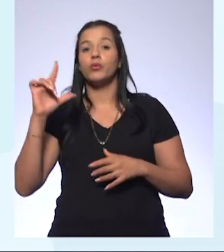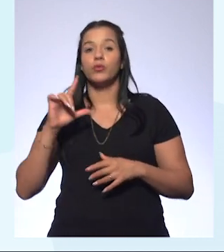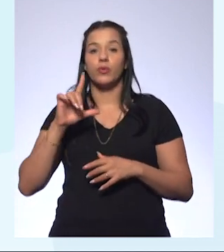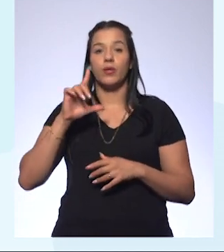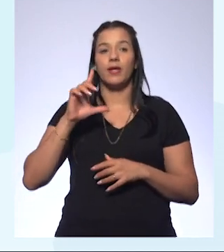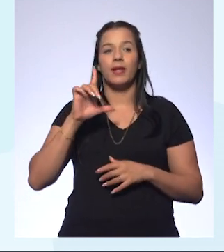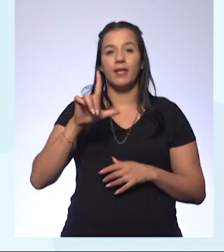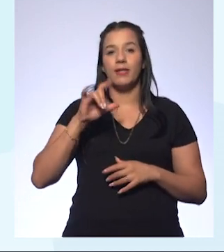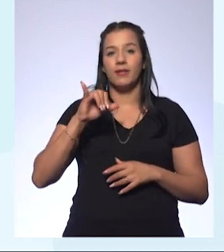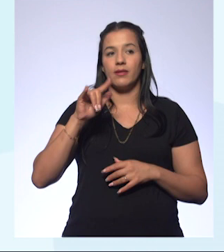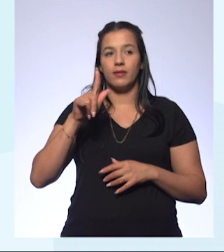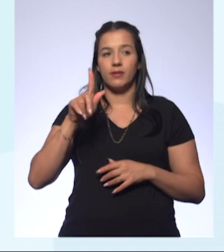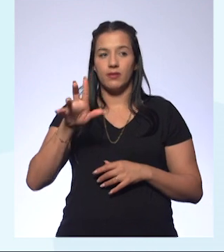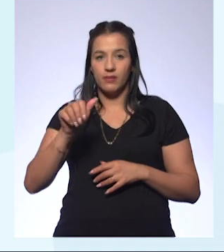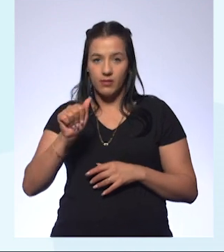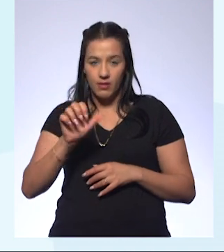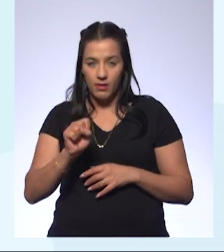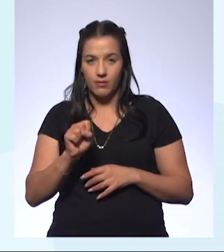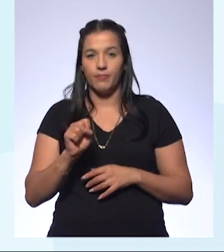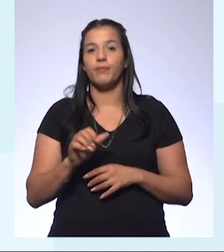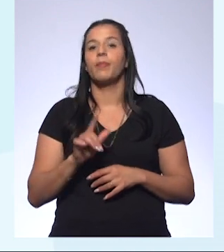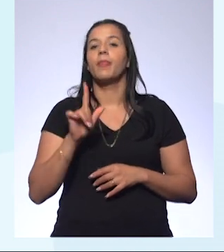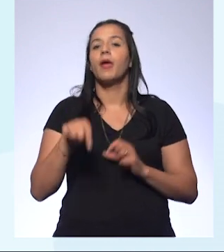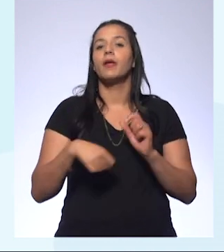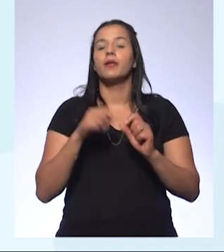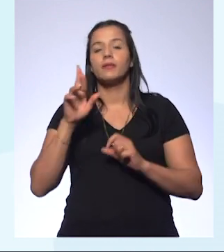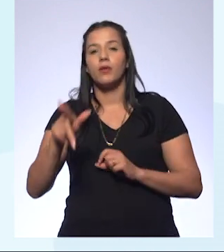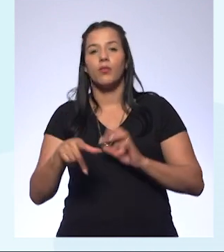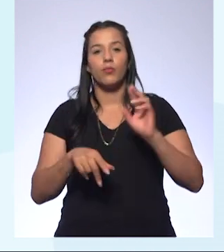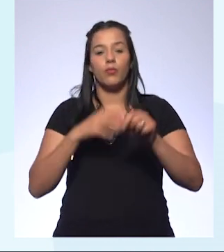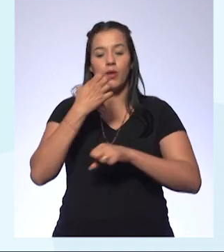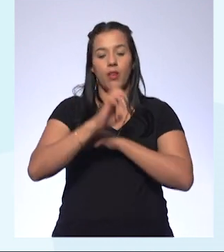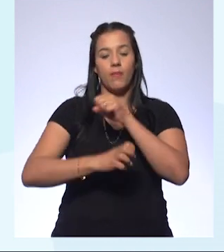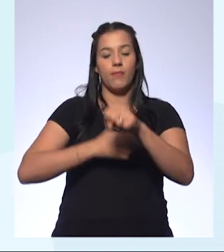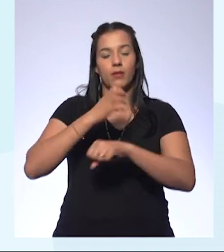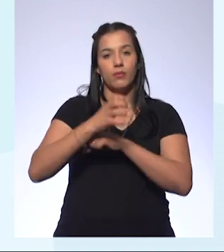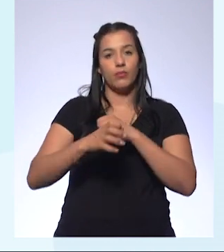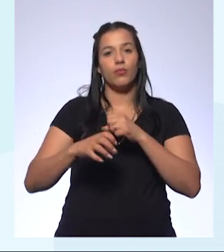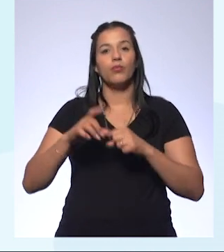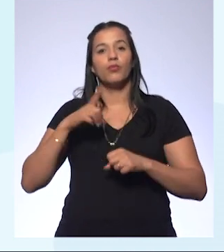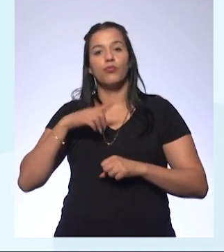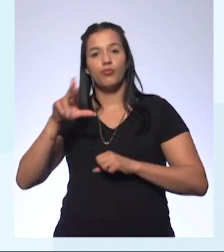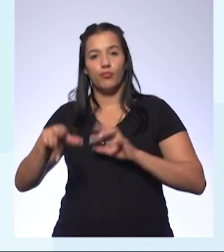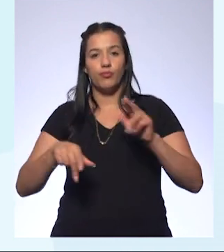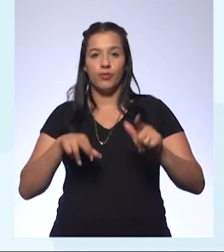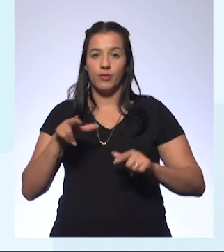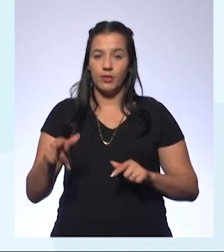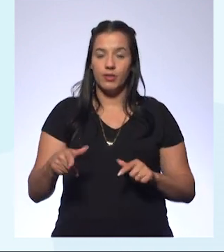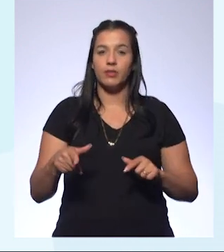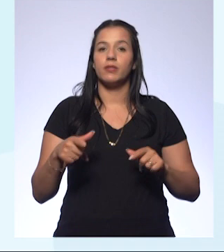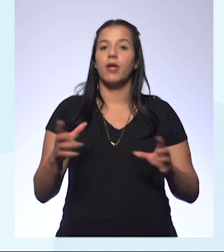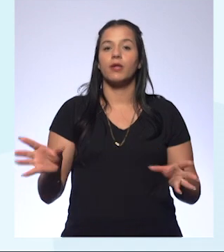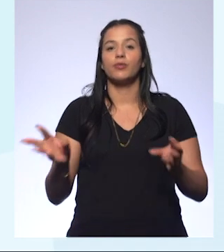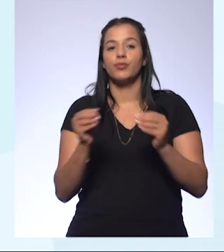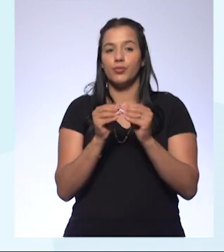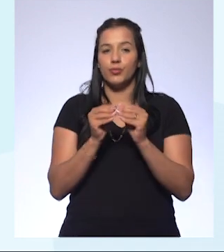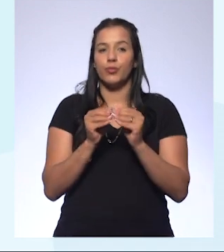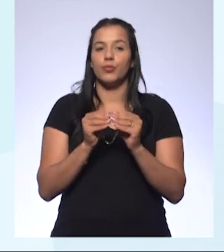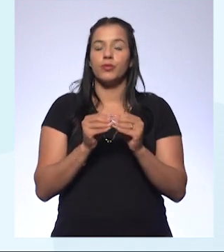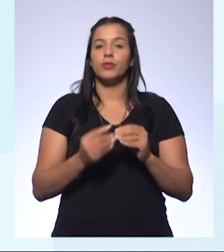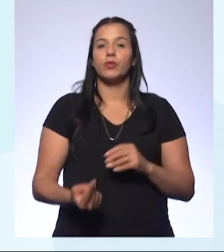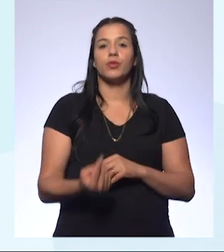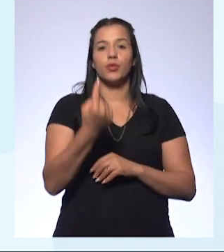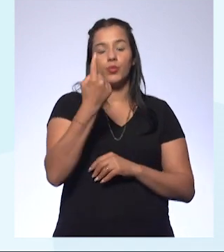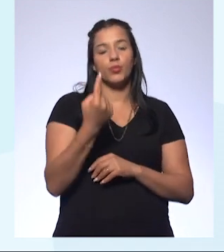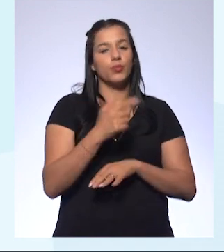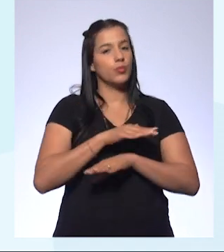único elemento. Você pega elementos diferentes, funde os dois, para que atinja alguma característica que um único elemento